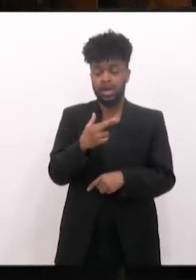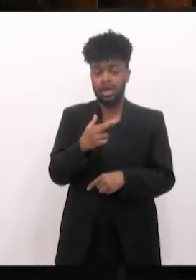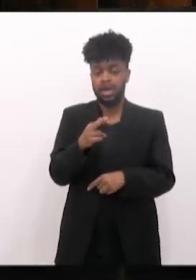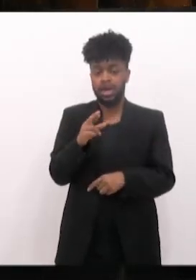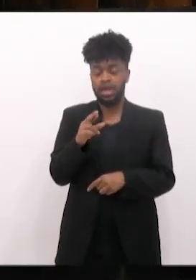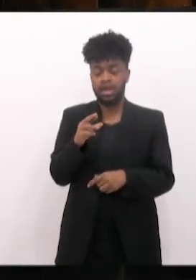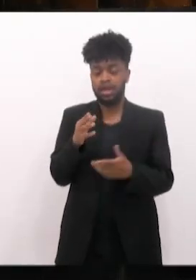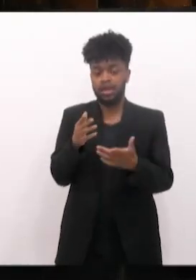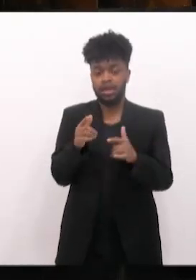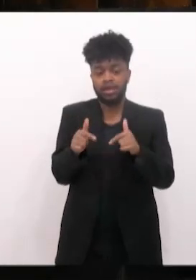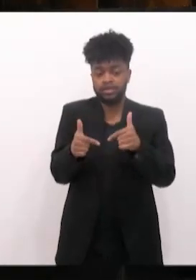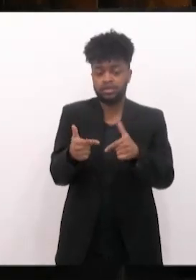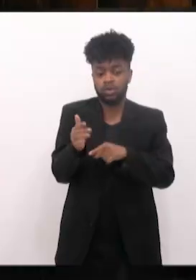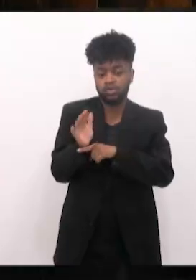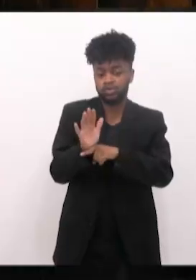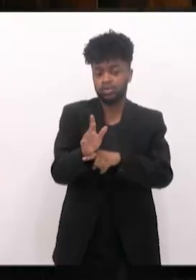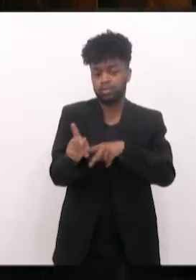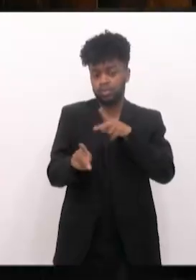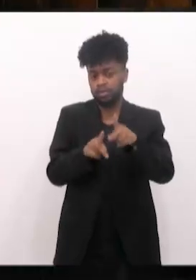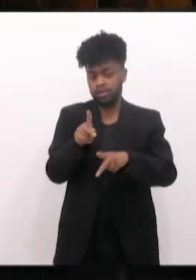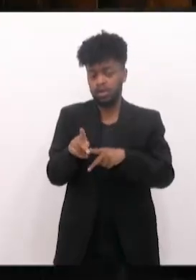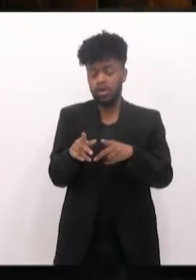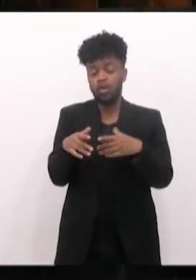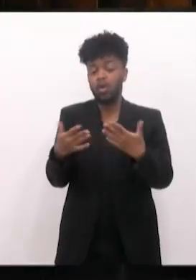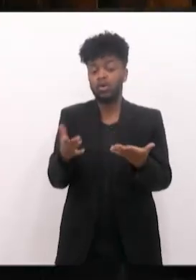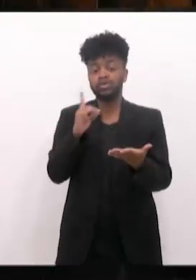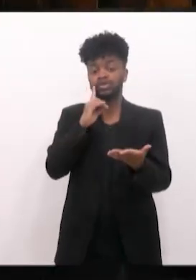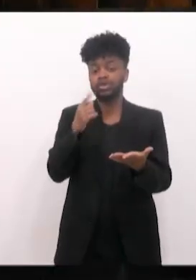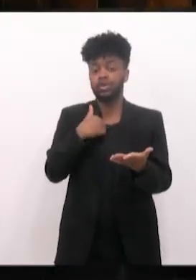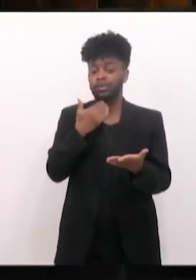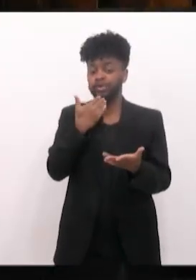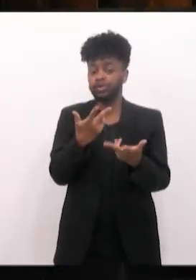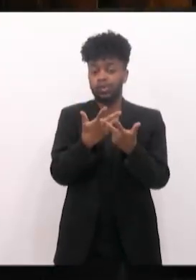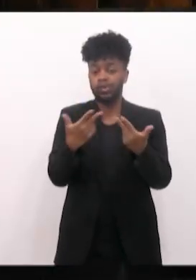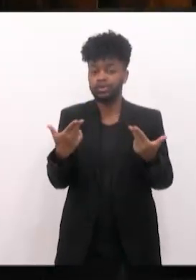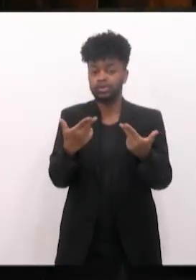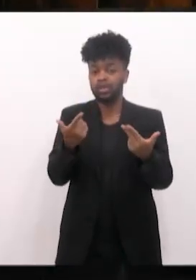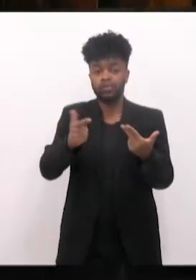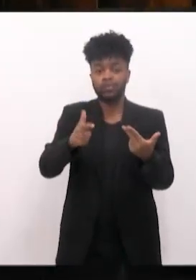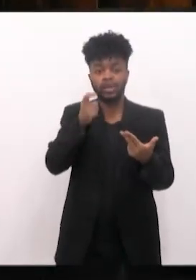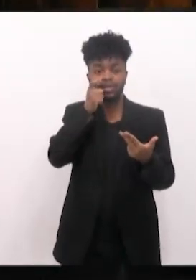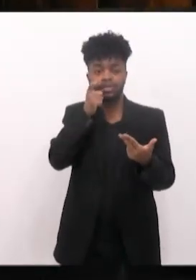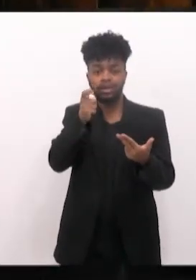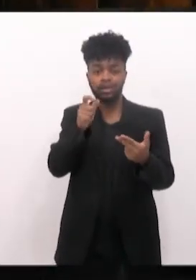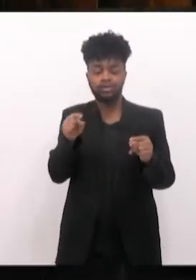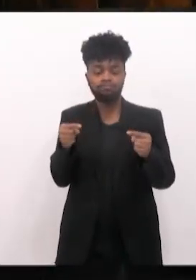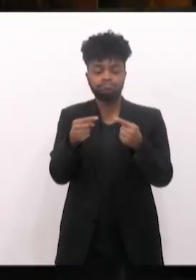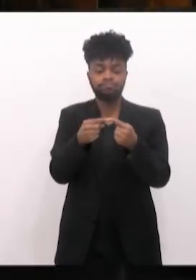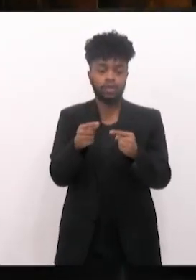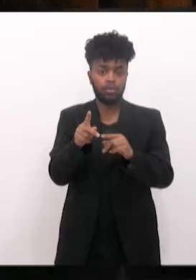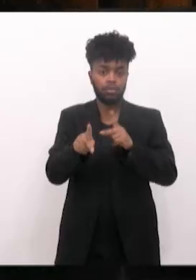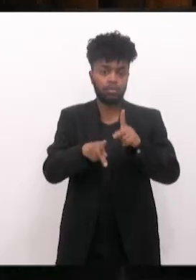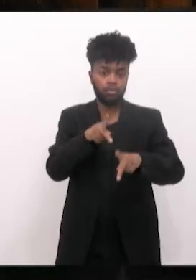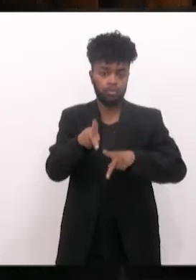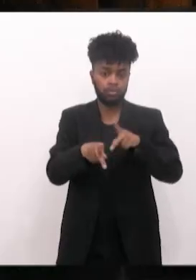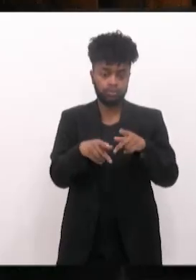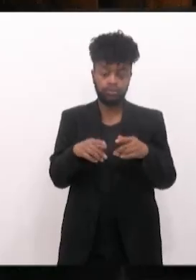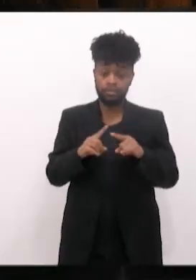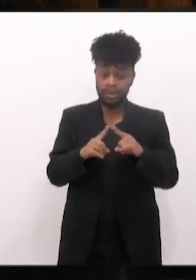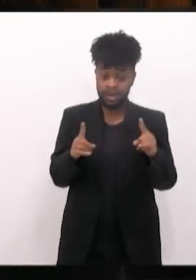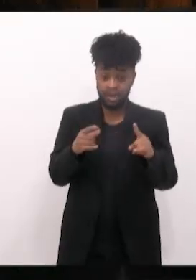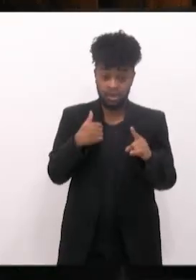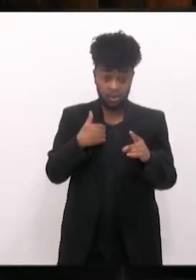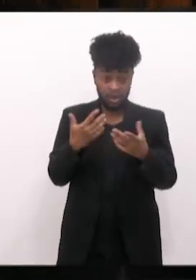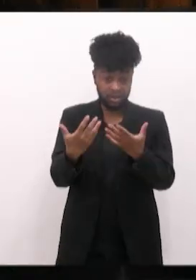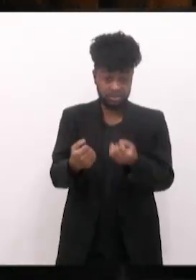o dia que eu pedi alguma coisa que não fosse de interesse da população. Mas sabe o que eu